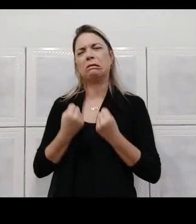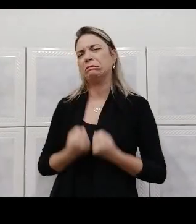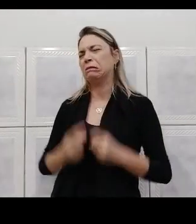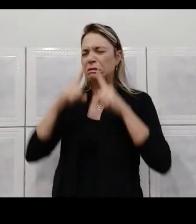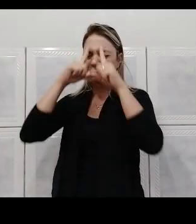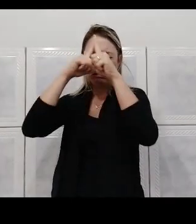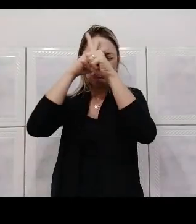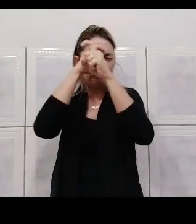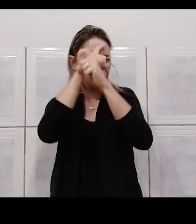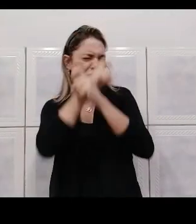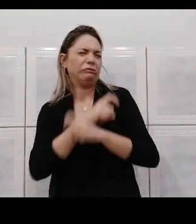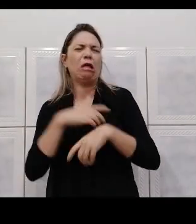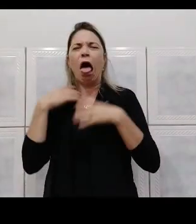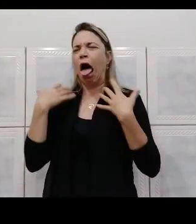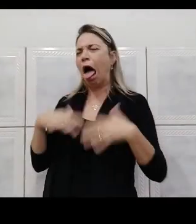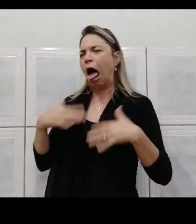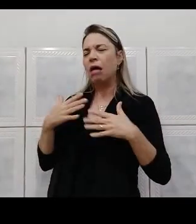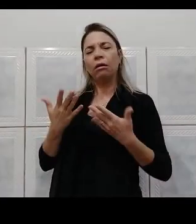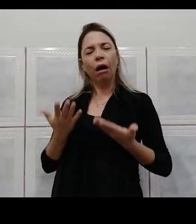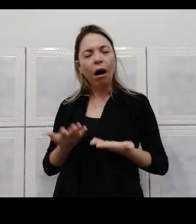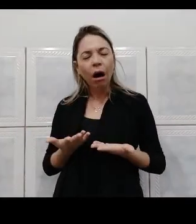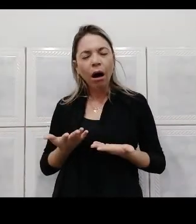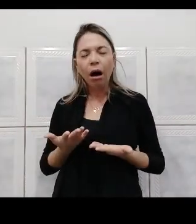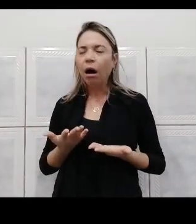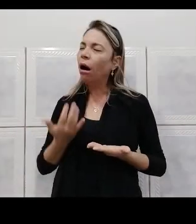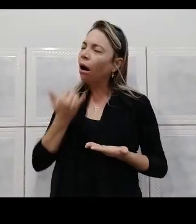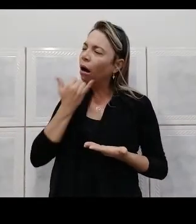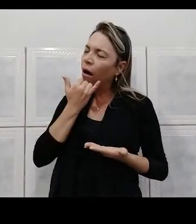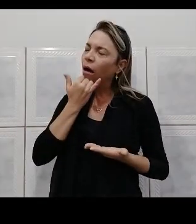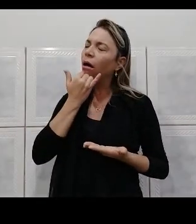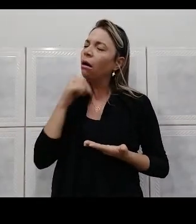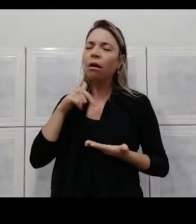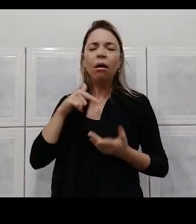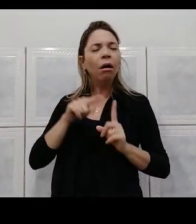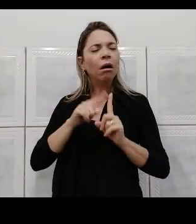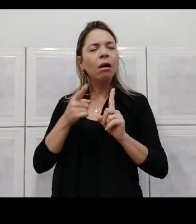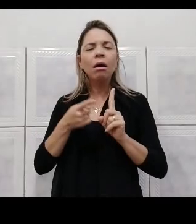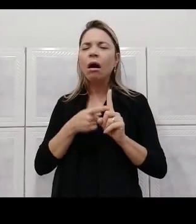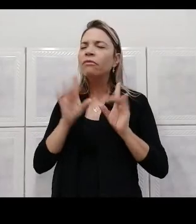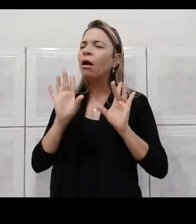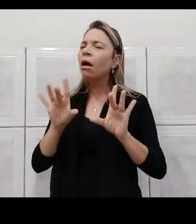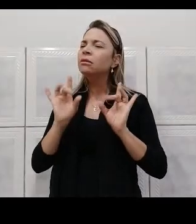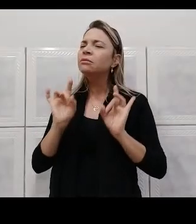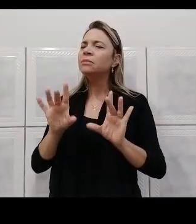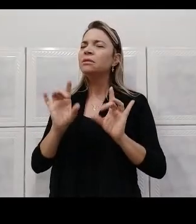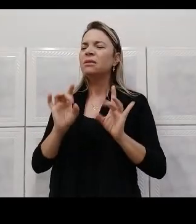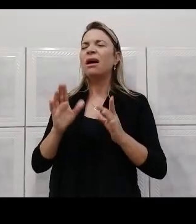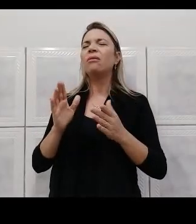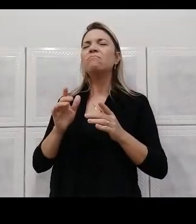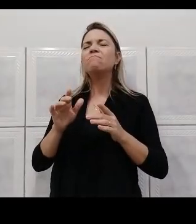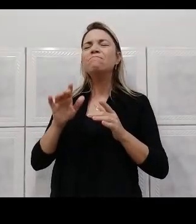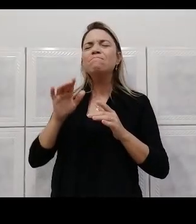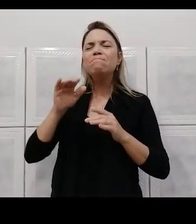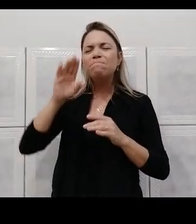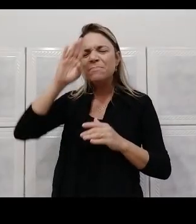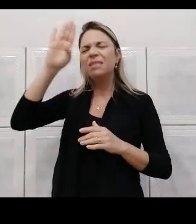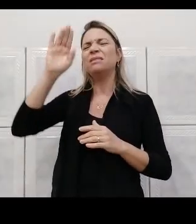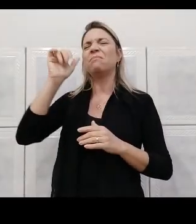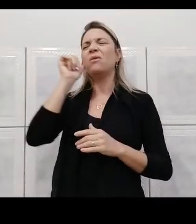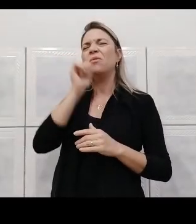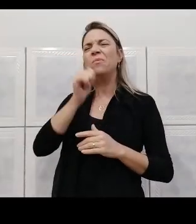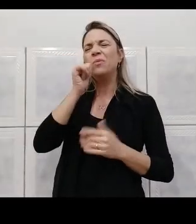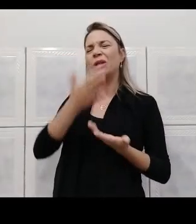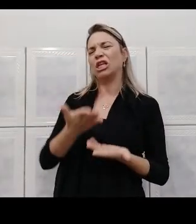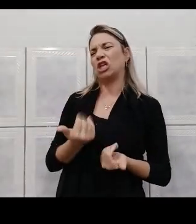frustração, como a interrupção de planos de mulheres, em especial jovens. A tua palavra nos mostra